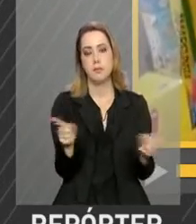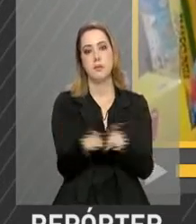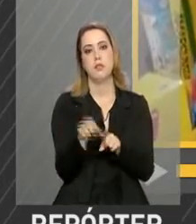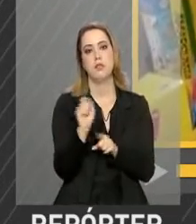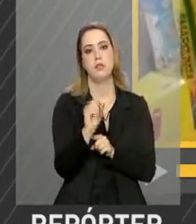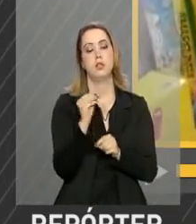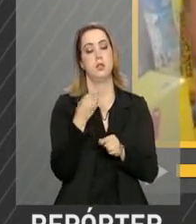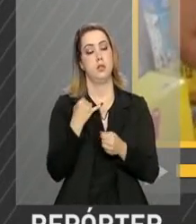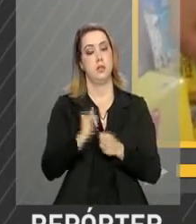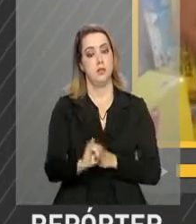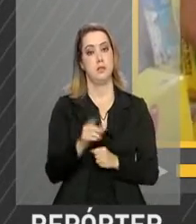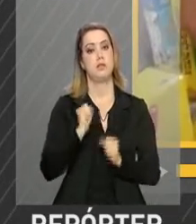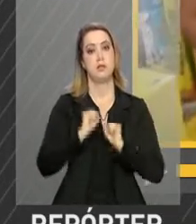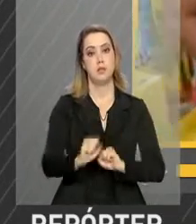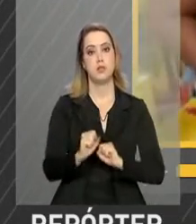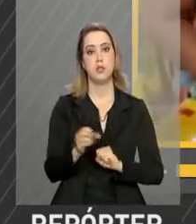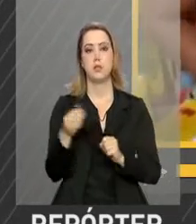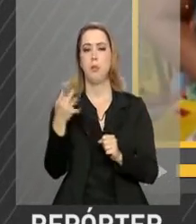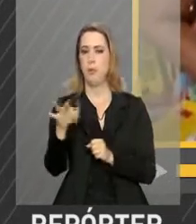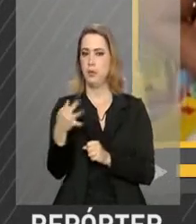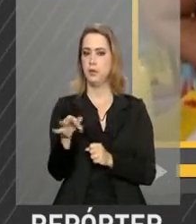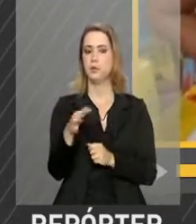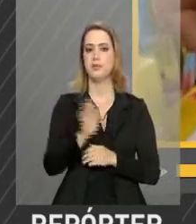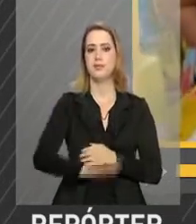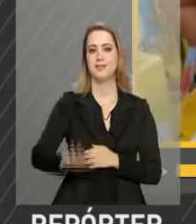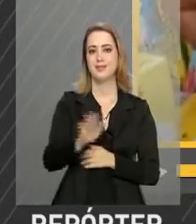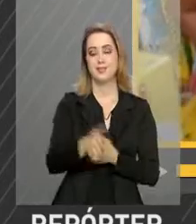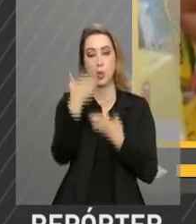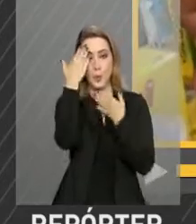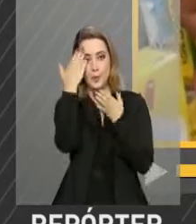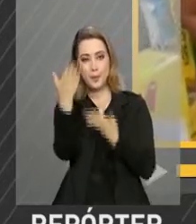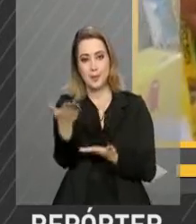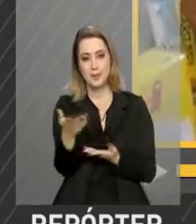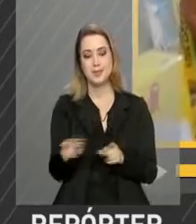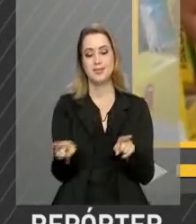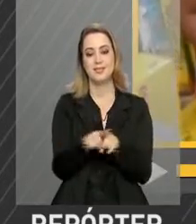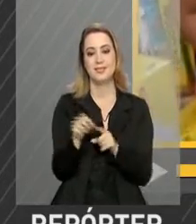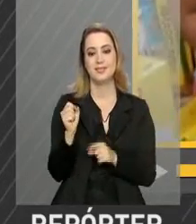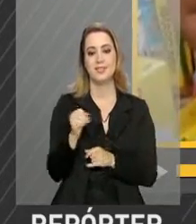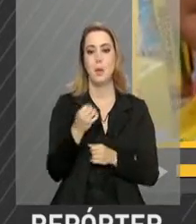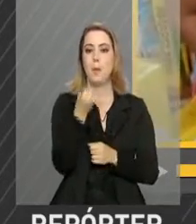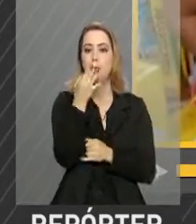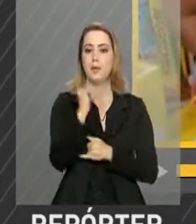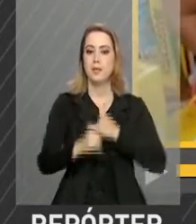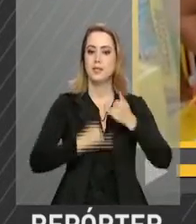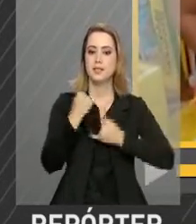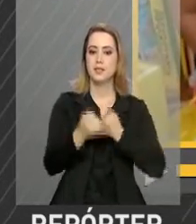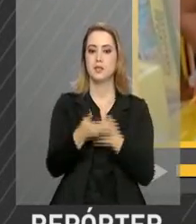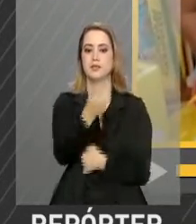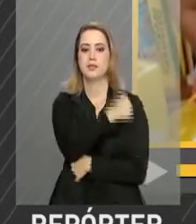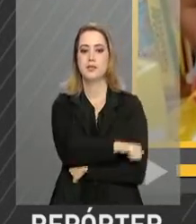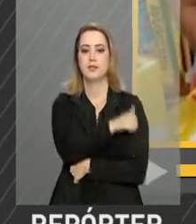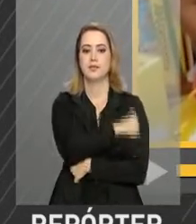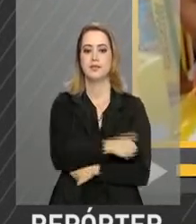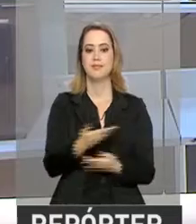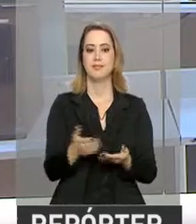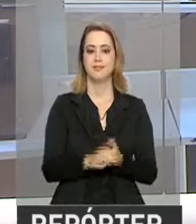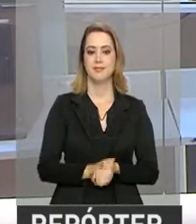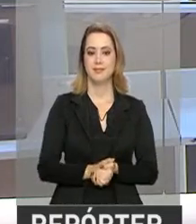coisa que pode machucar a criança. Então tá bom, Wandra, muito obrigada. E boas brincadeiras. E boas brincadeiras. Do Rio de Janeiro, Natália